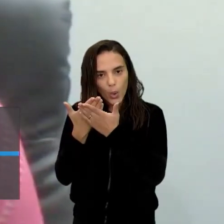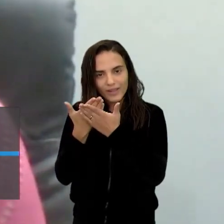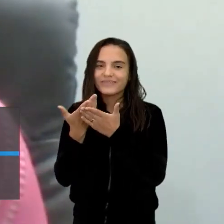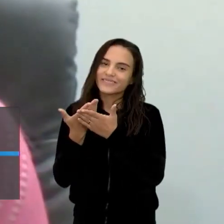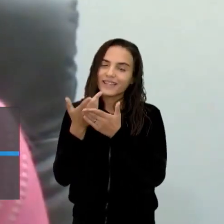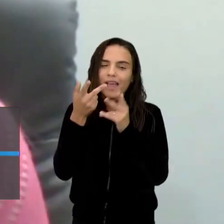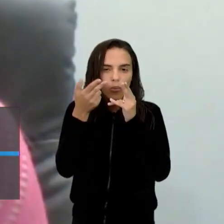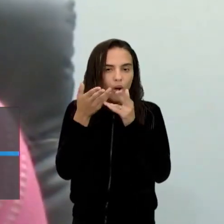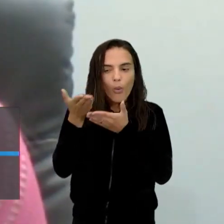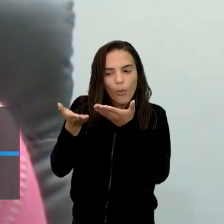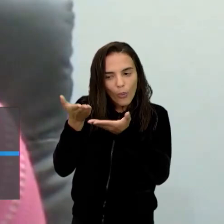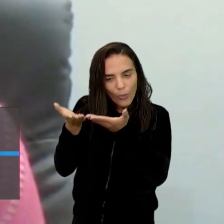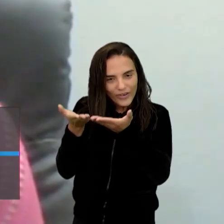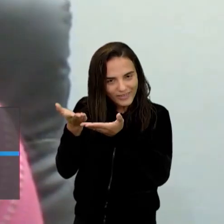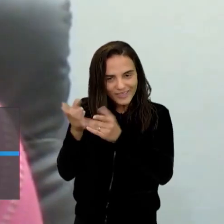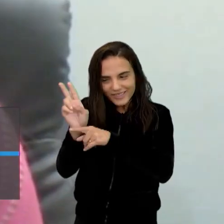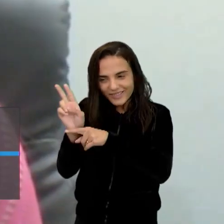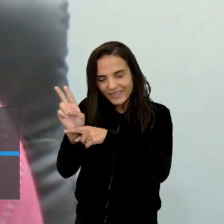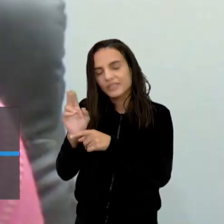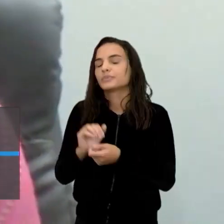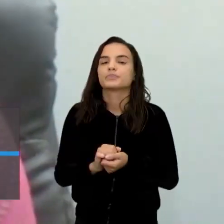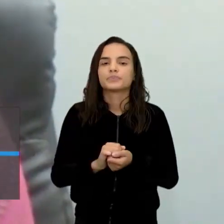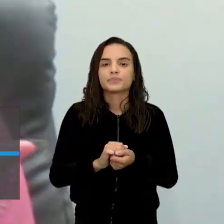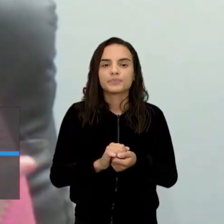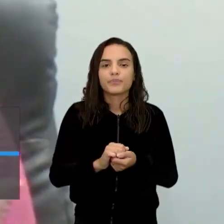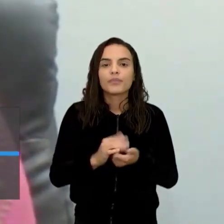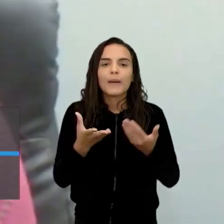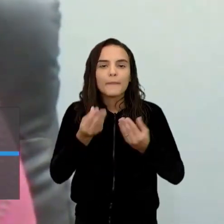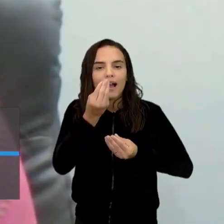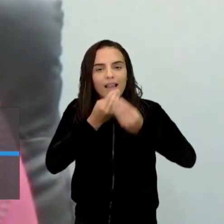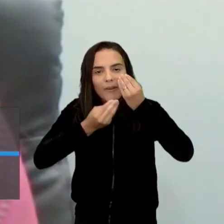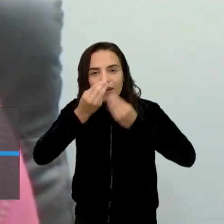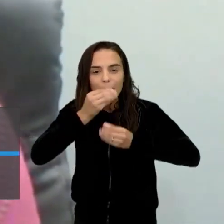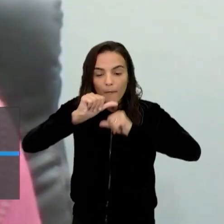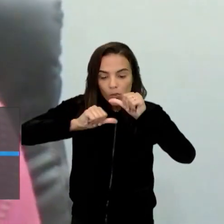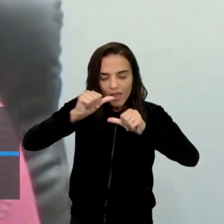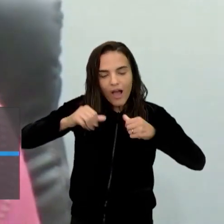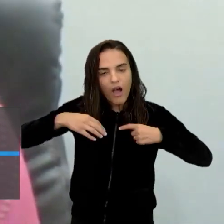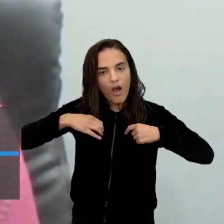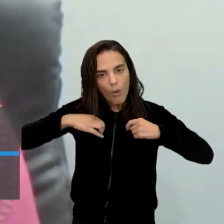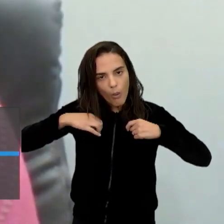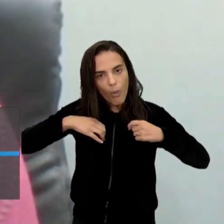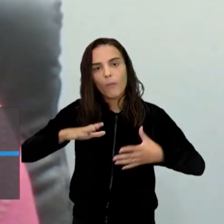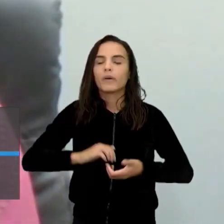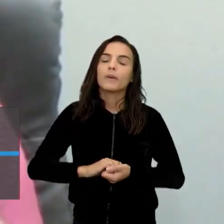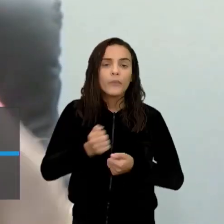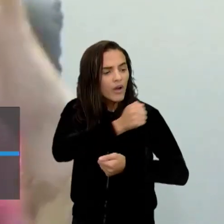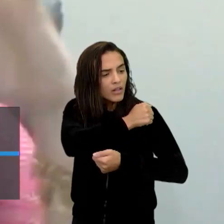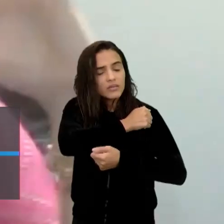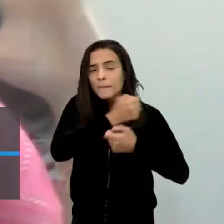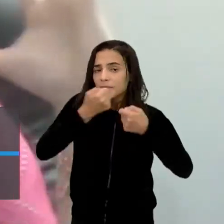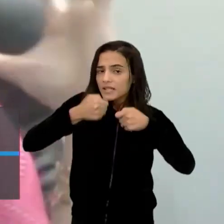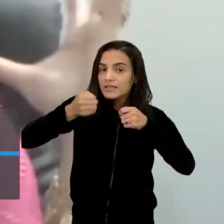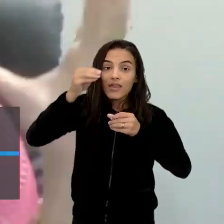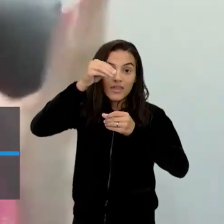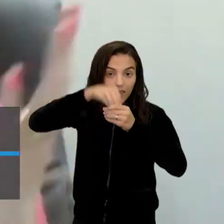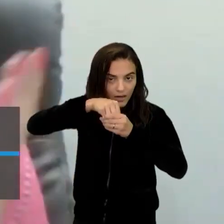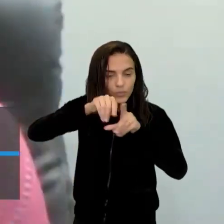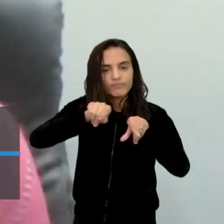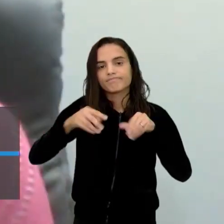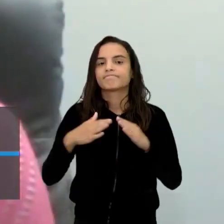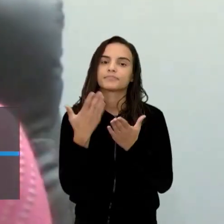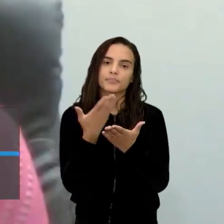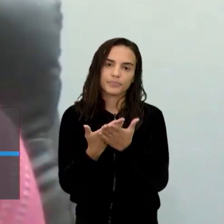cuidador, que para troca, para alimentação, para o que o aluno necessita dentro do